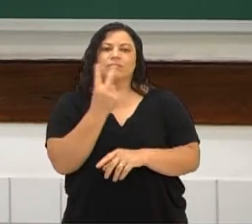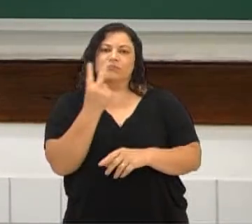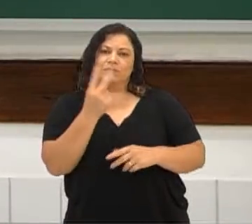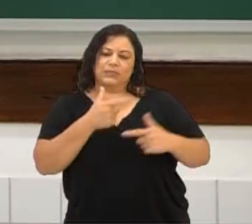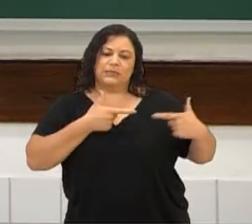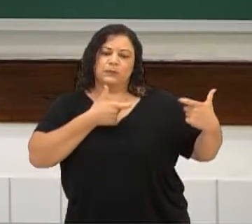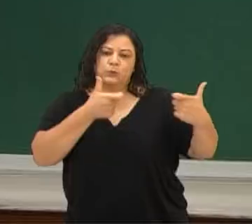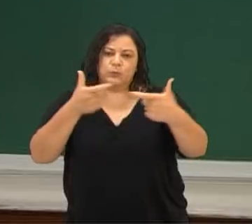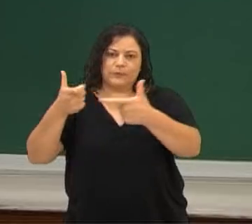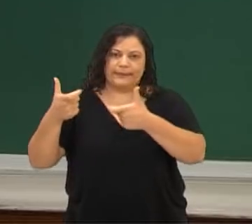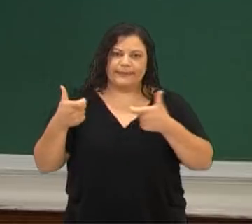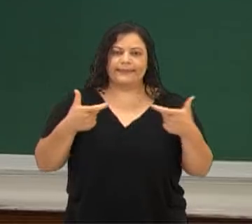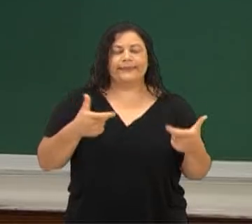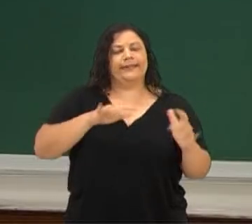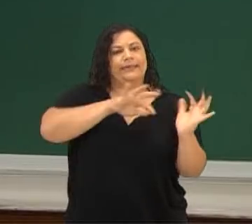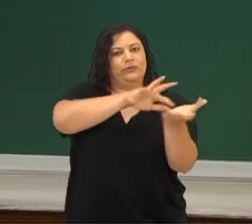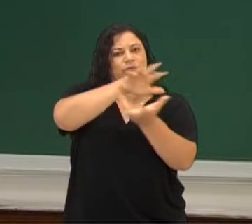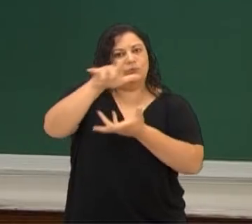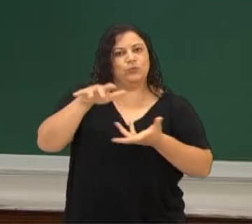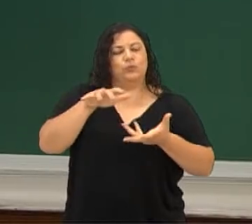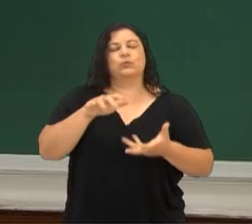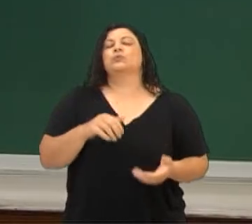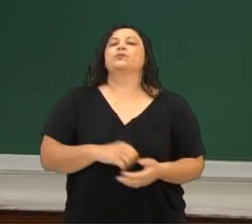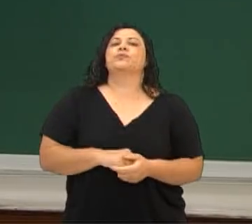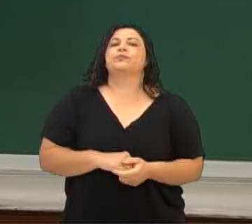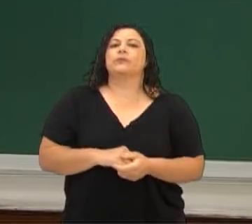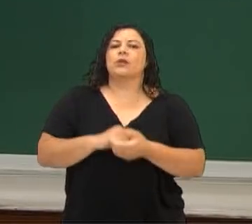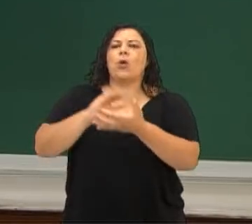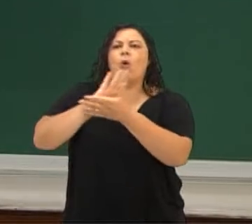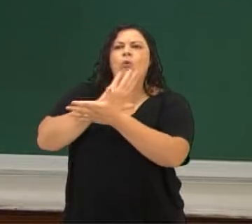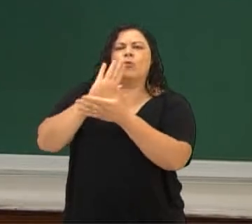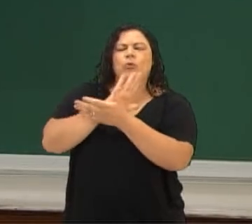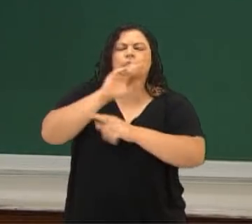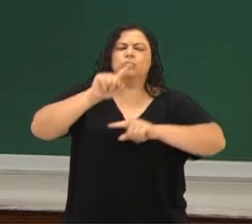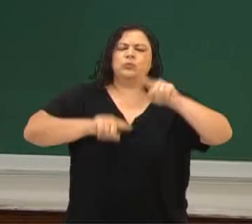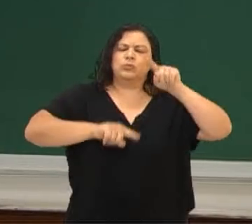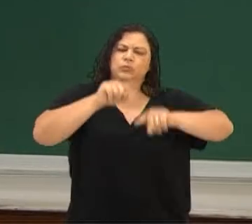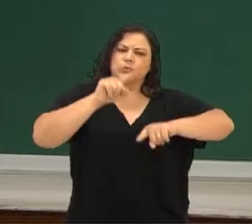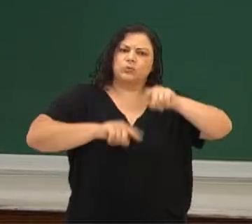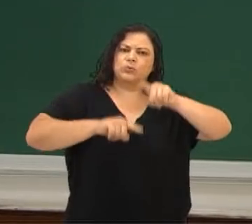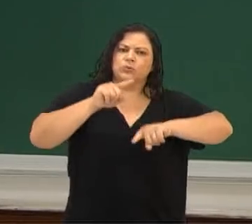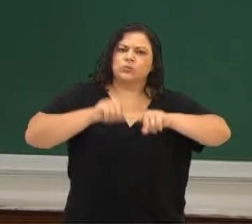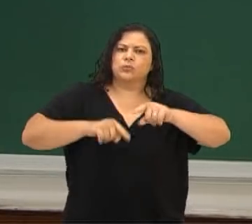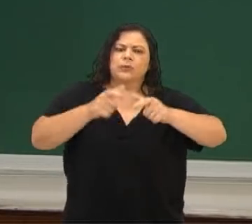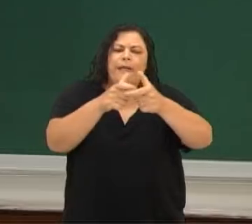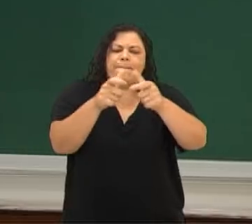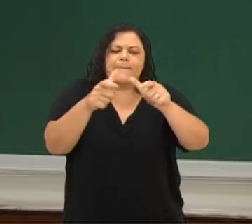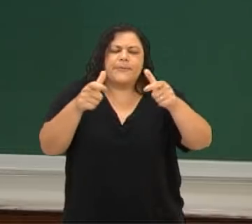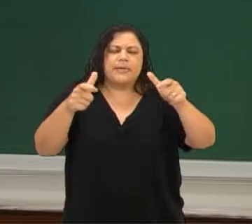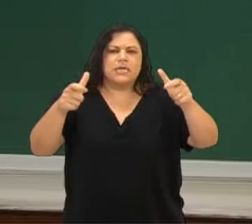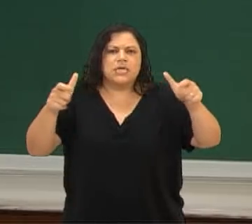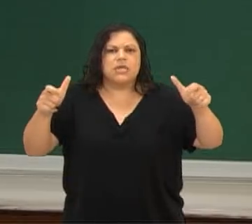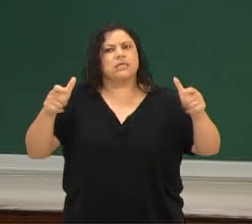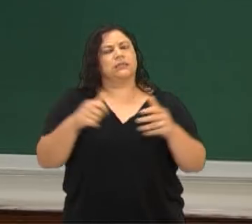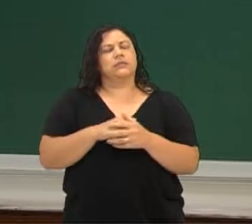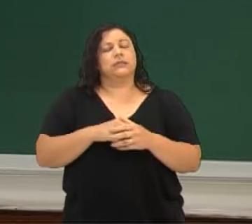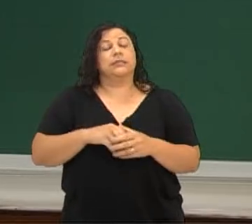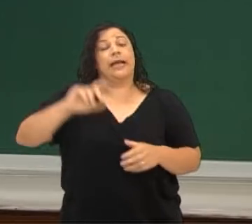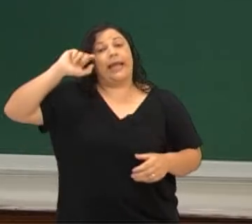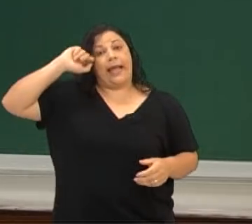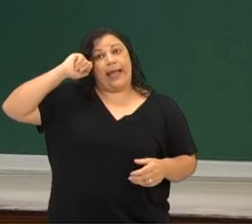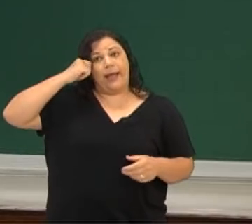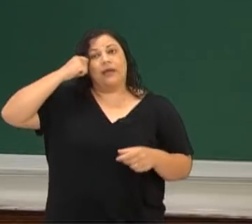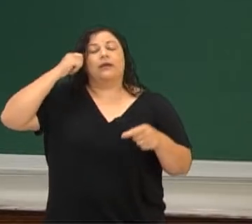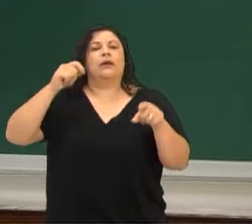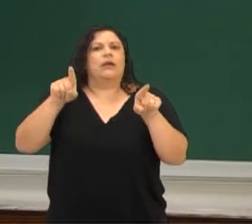de matérias-primas e combustíveis fósseis aumentou, né, no mundo, mais uma vez a África, né, sendo beneficiada por essa